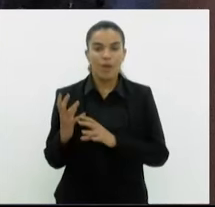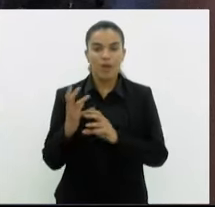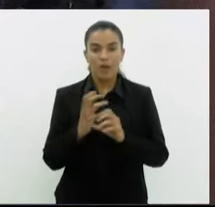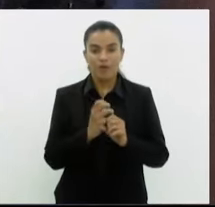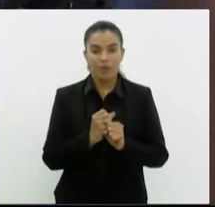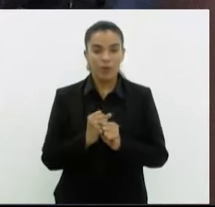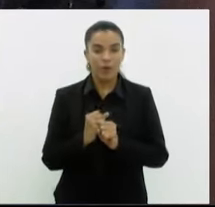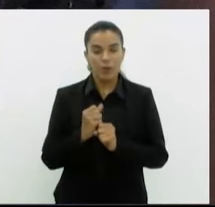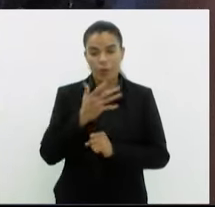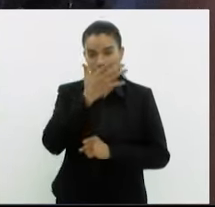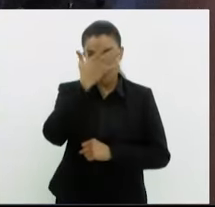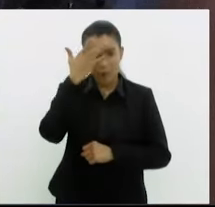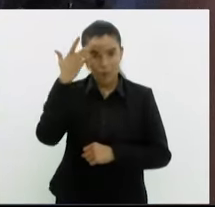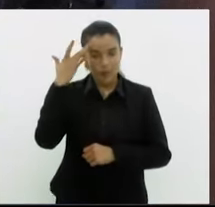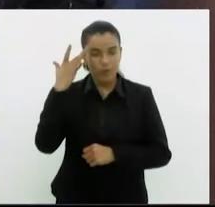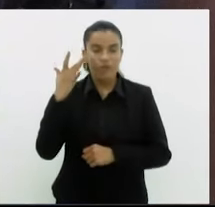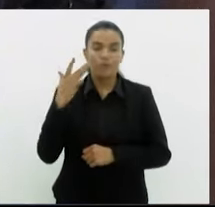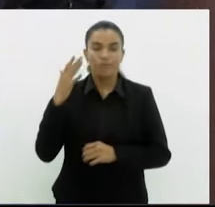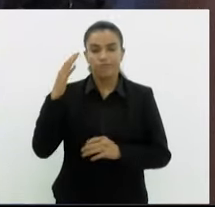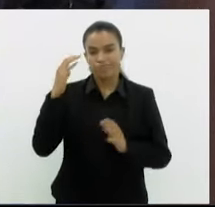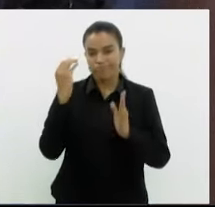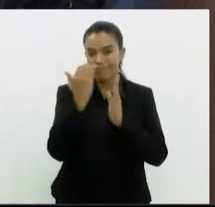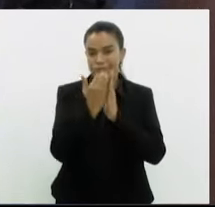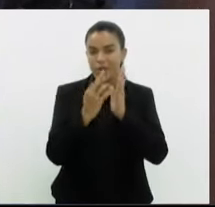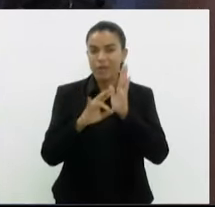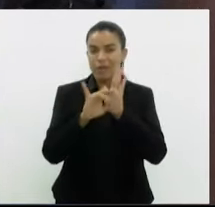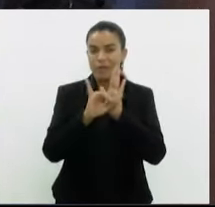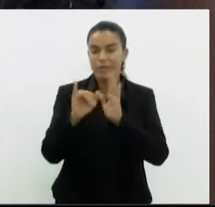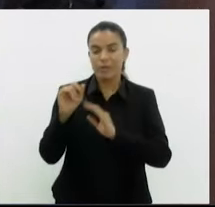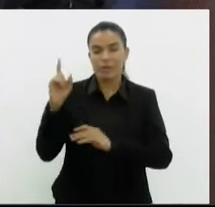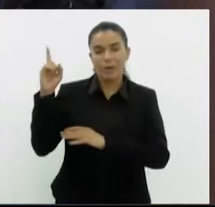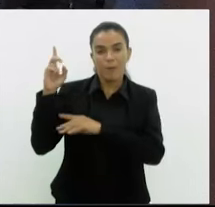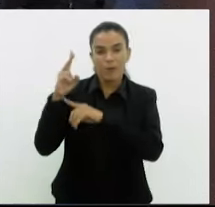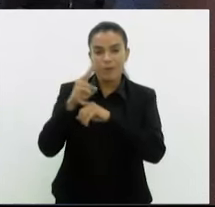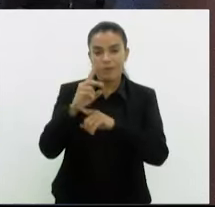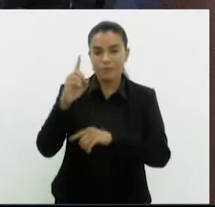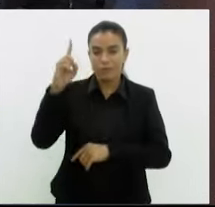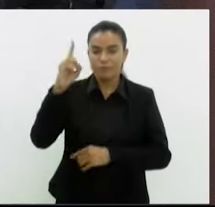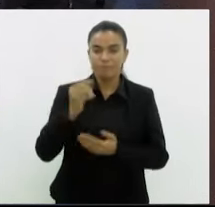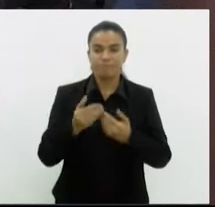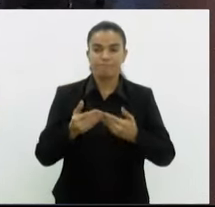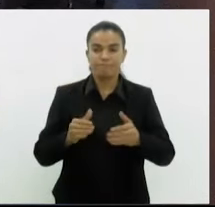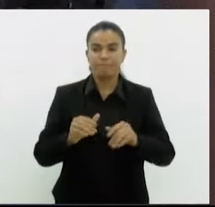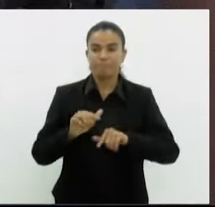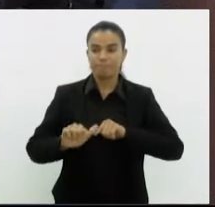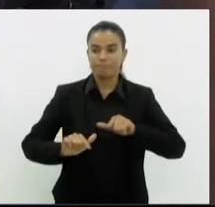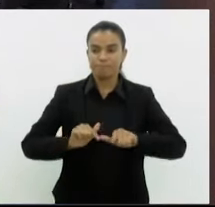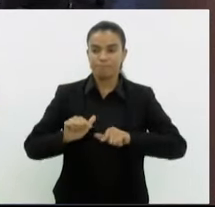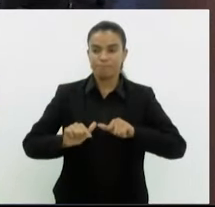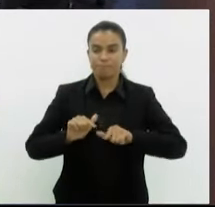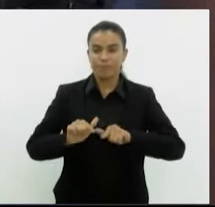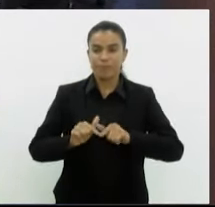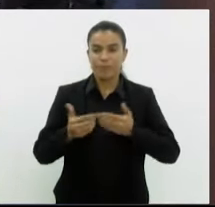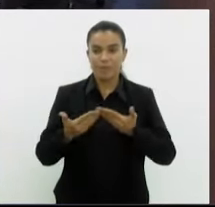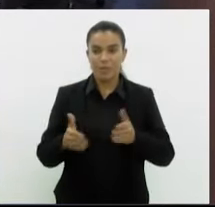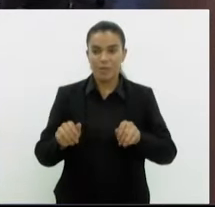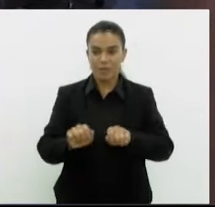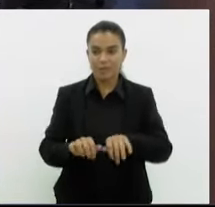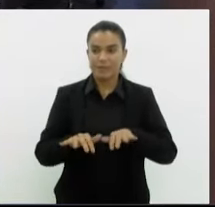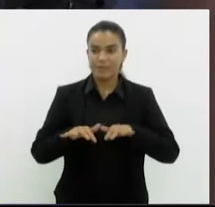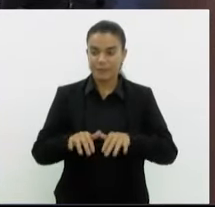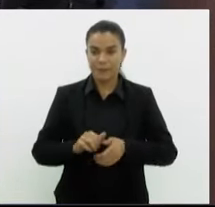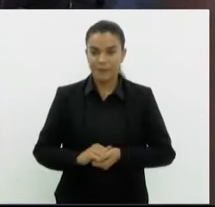Havendo o número legal e sobre a proteção de Deus, iniciamos o nosso trabalho. Está aberta a